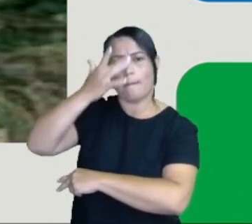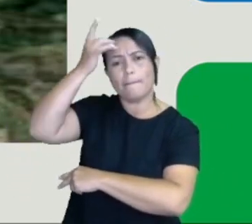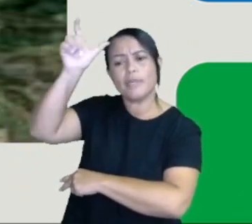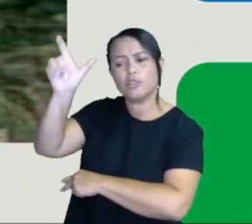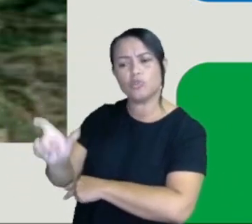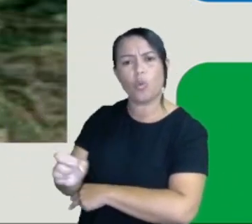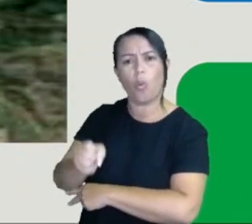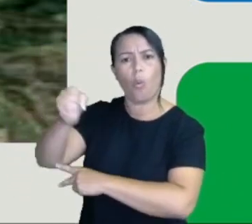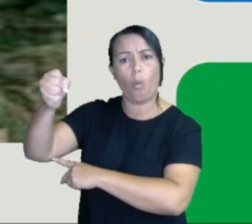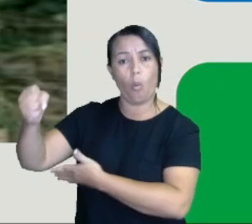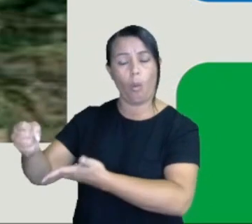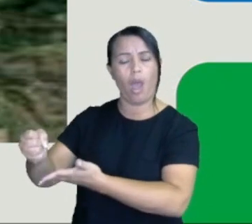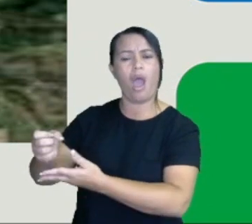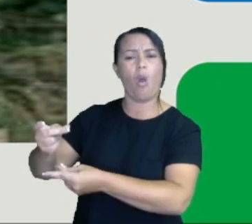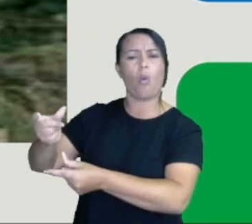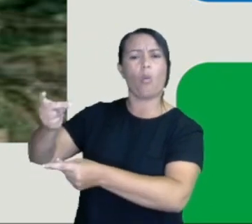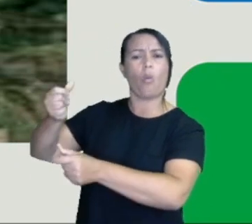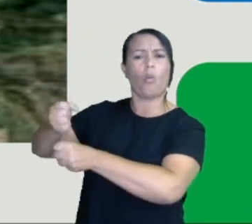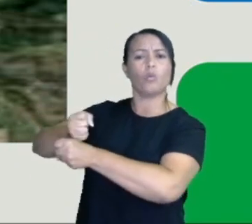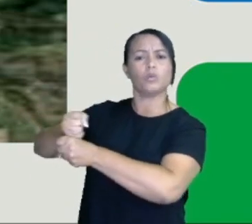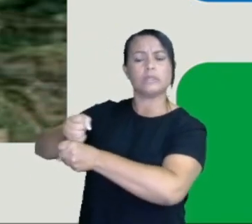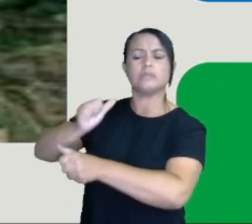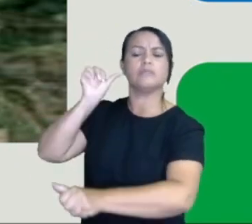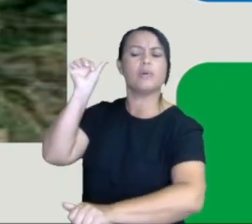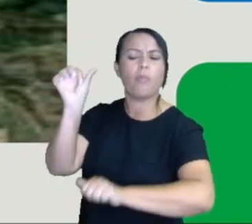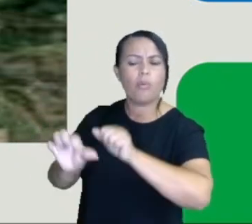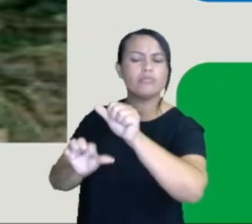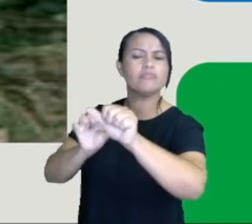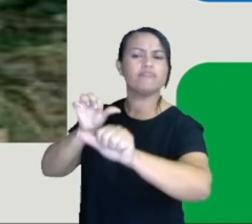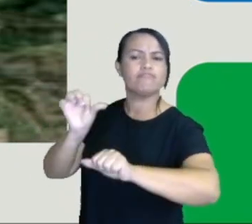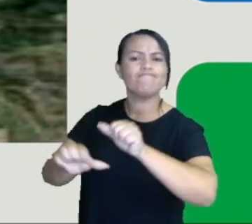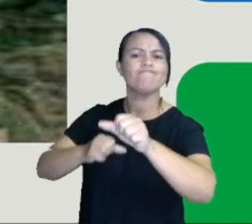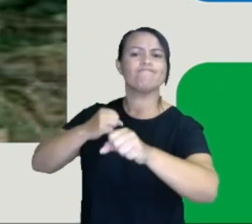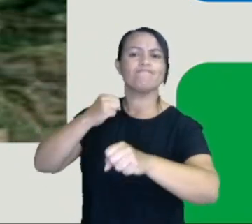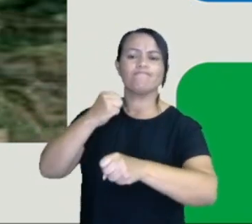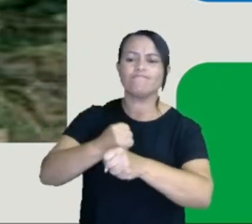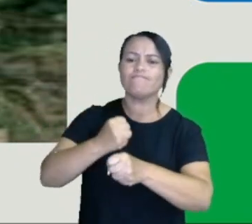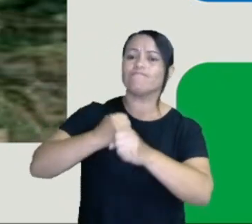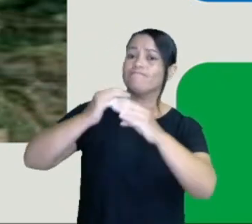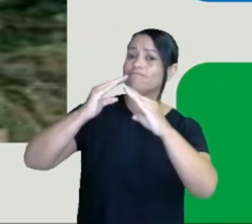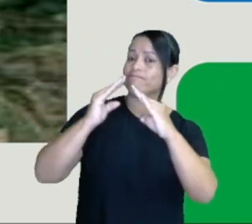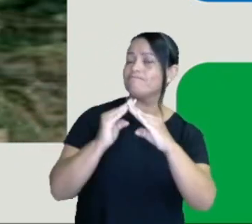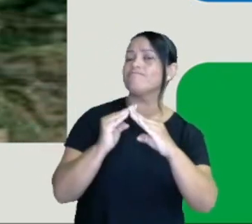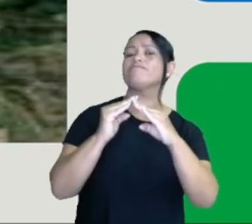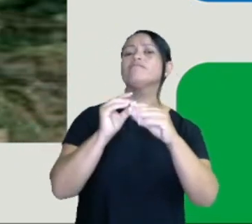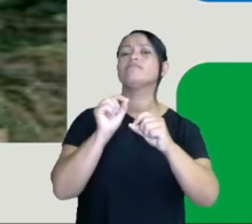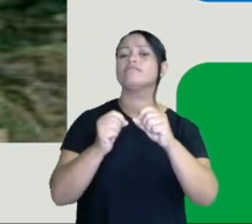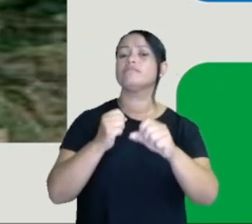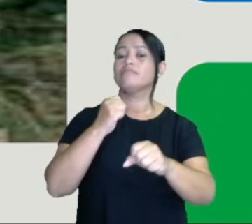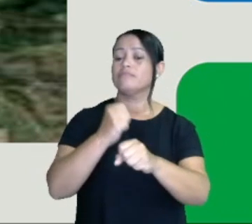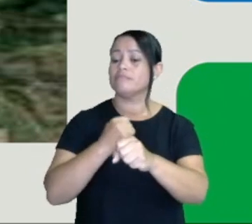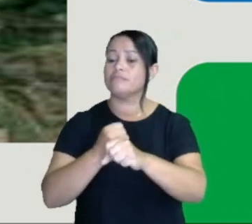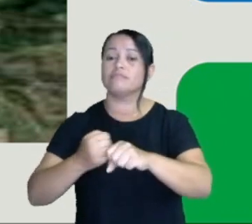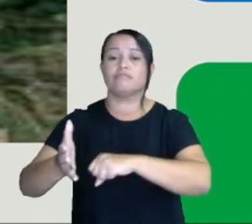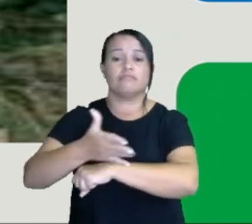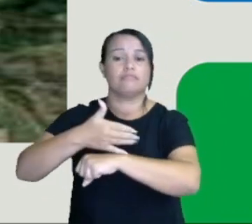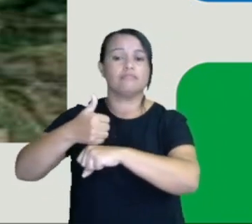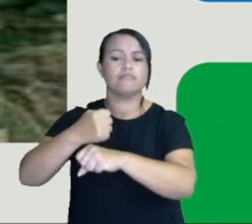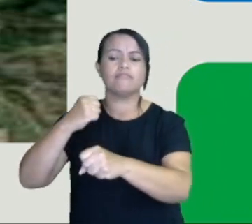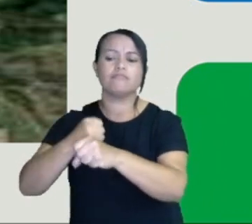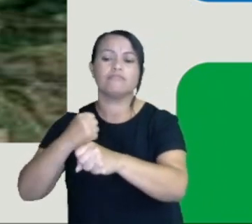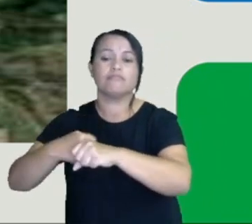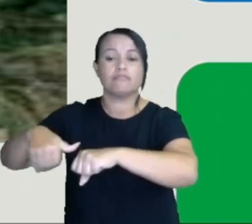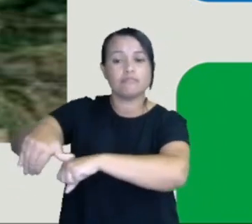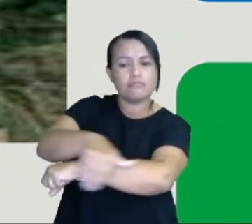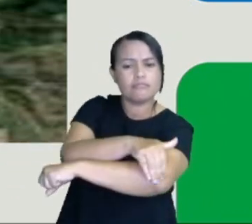ao longo dos tempos, ele vai modificando. Então, ele vai construindo uma casa, ele vai fazendo uma praça, então ele faz uma